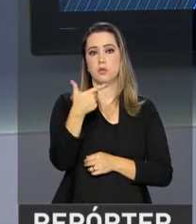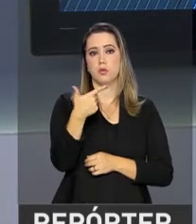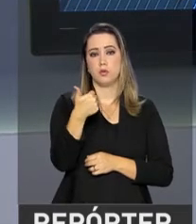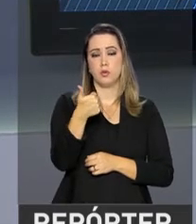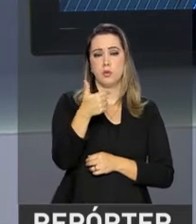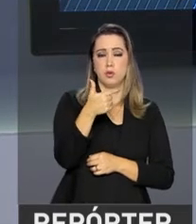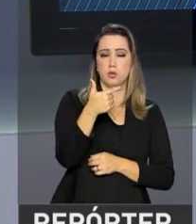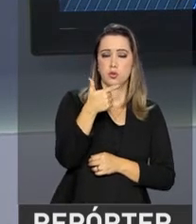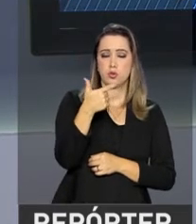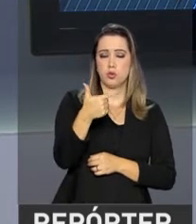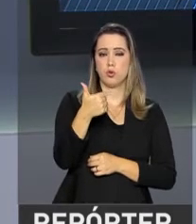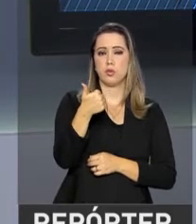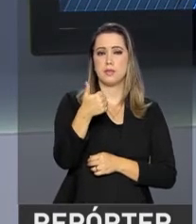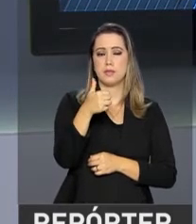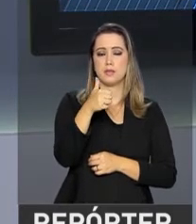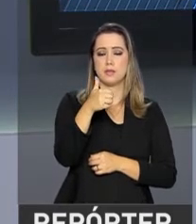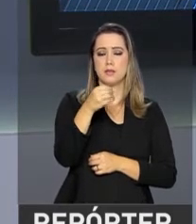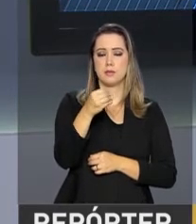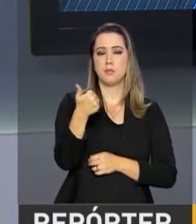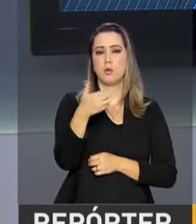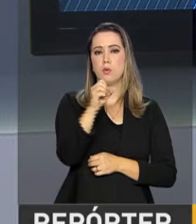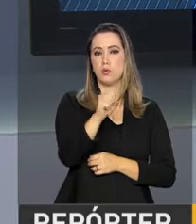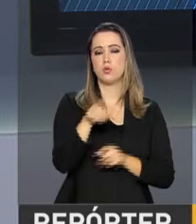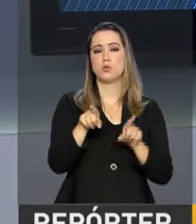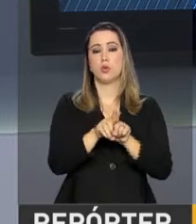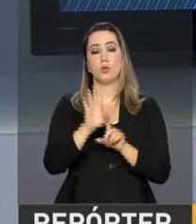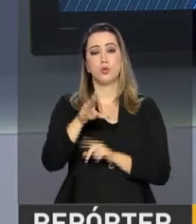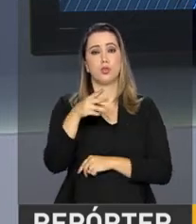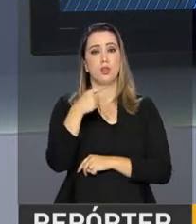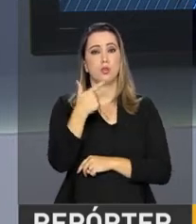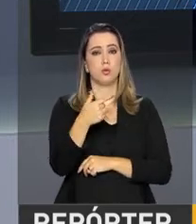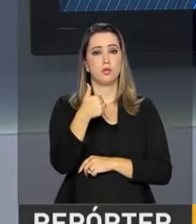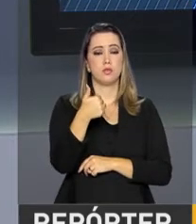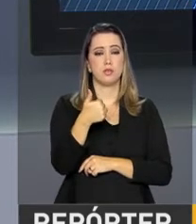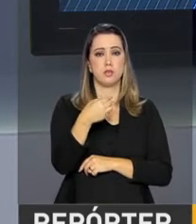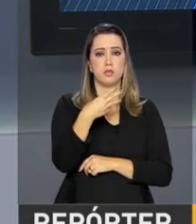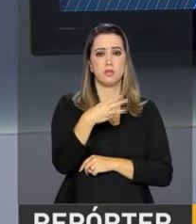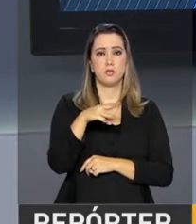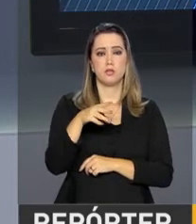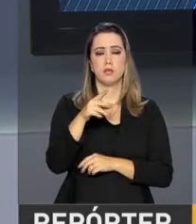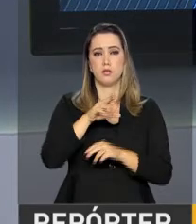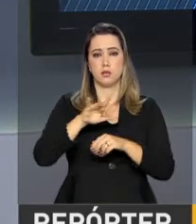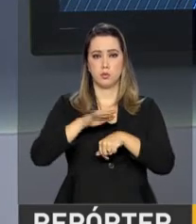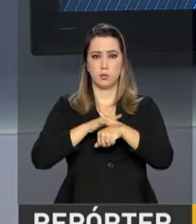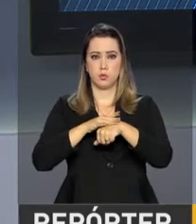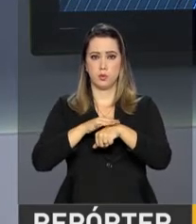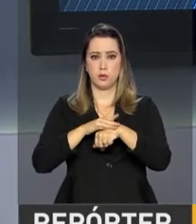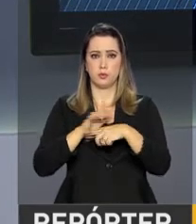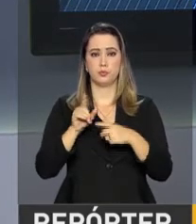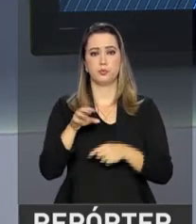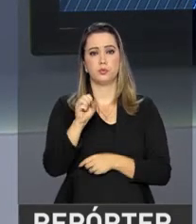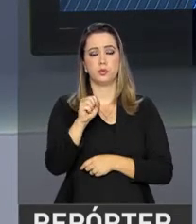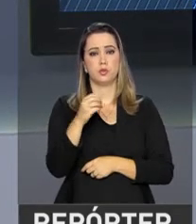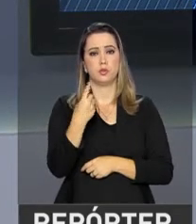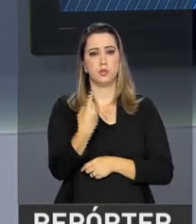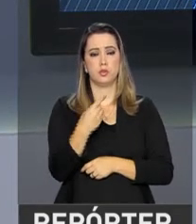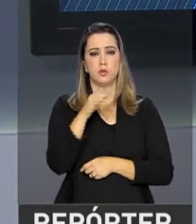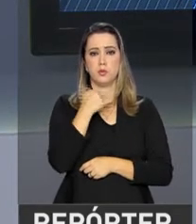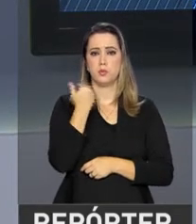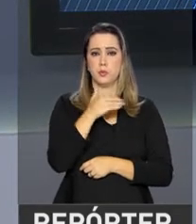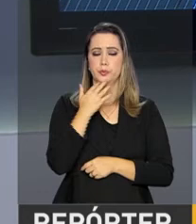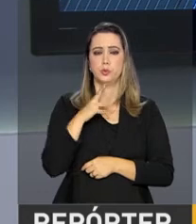de 2018, foram confirmados 213 casos da doença, sendo 81 mortes. Ao todo, foram